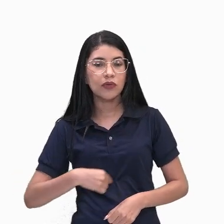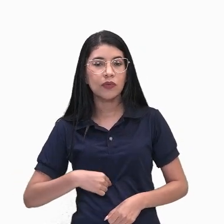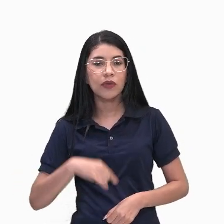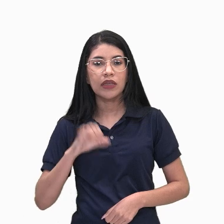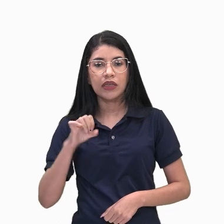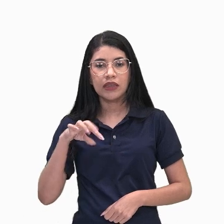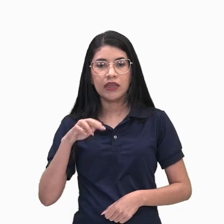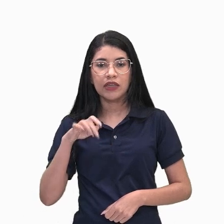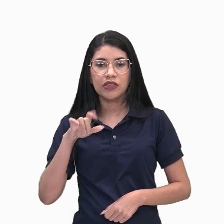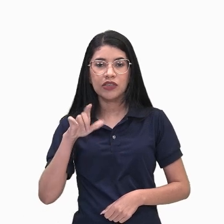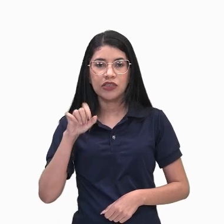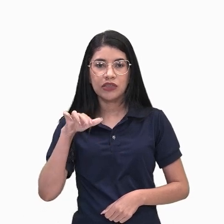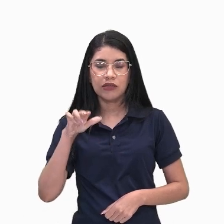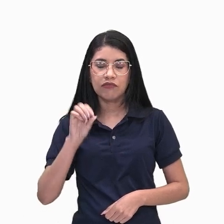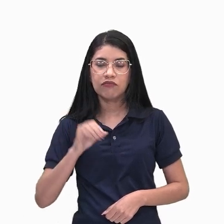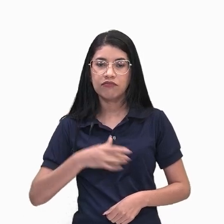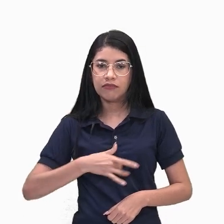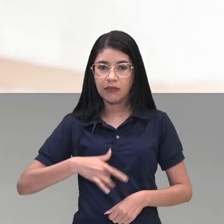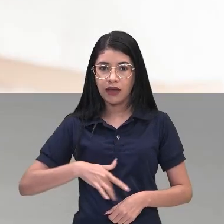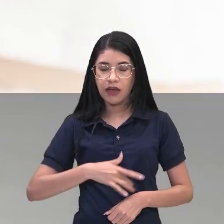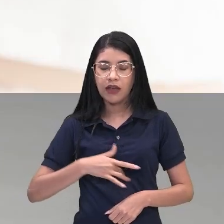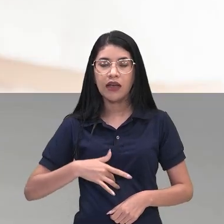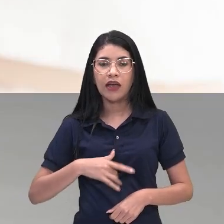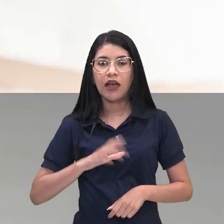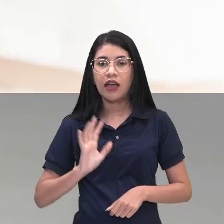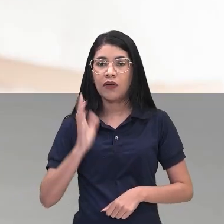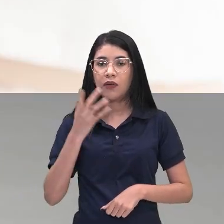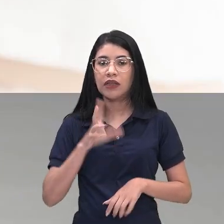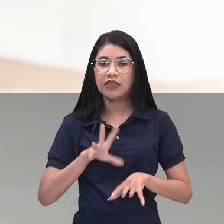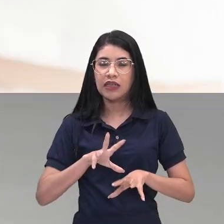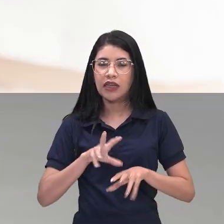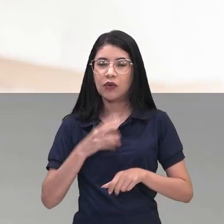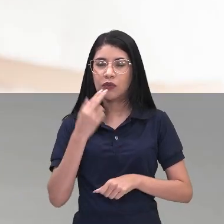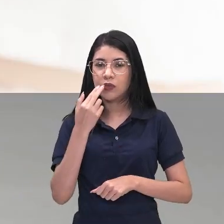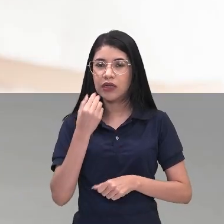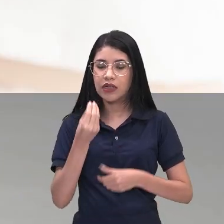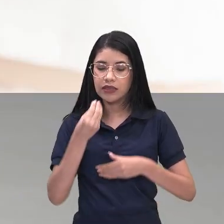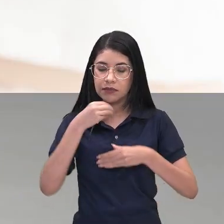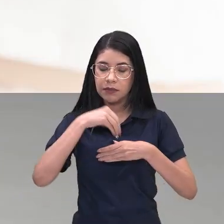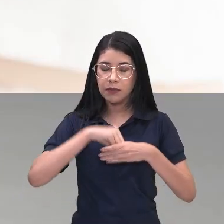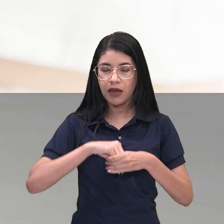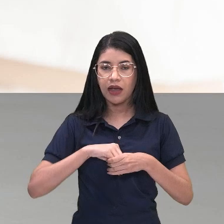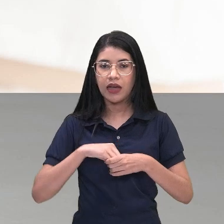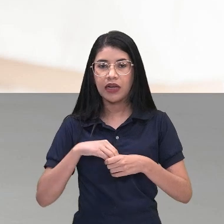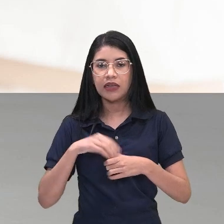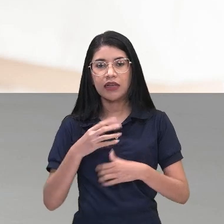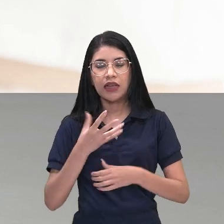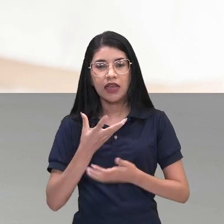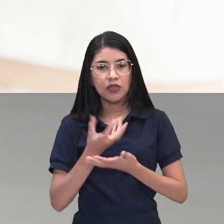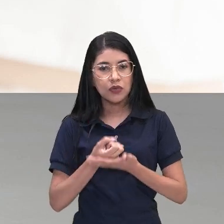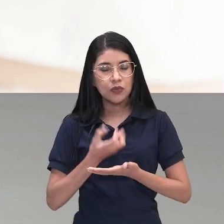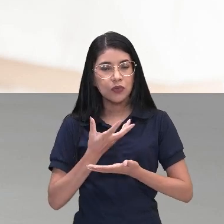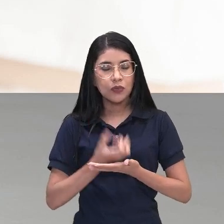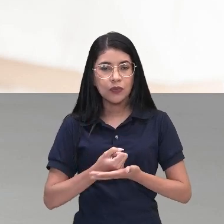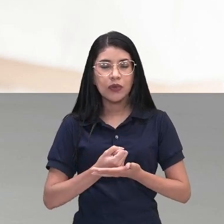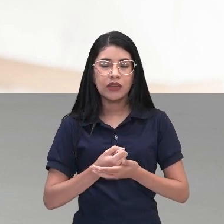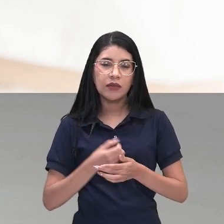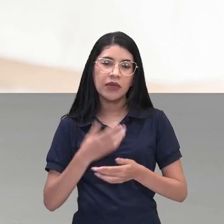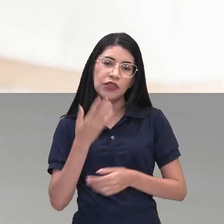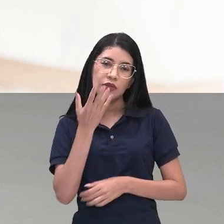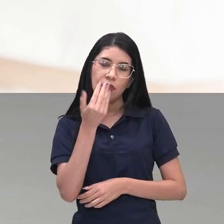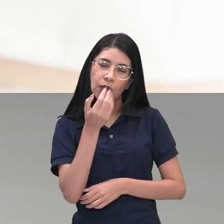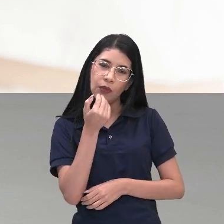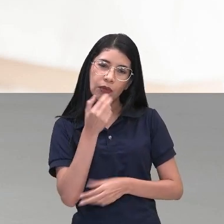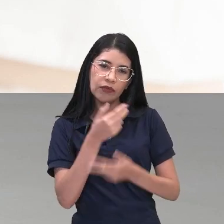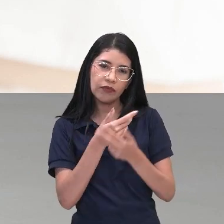sabemos, lá no intestino delgado é onde acontece a absorção de nutrientes. A partir da nossa alimentação, né, aquele alimento ele vai